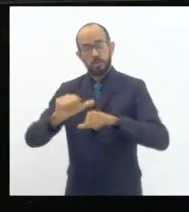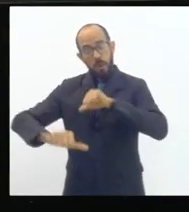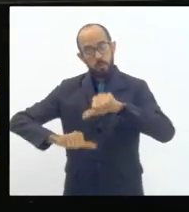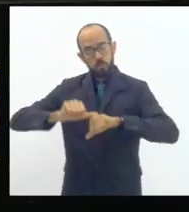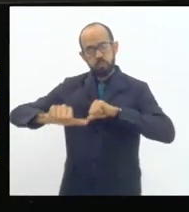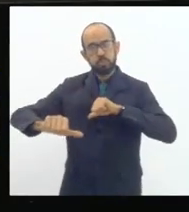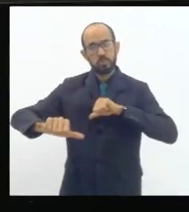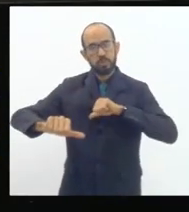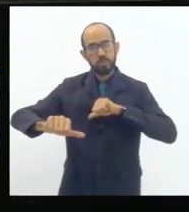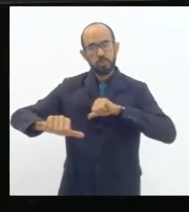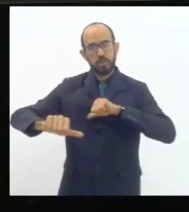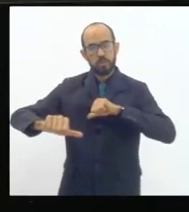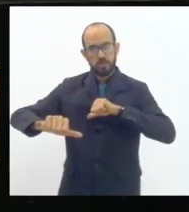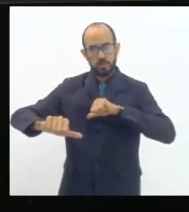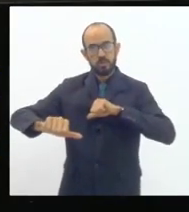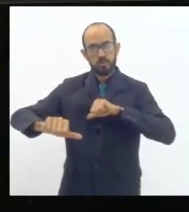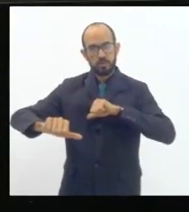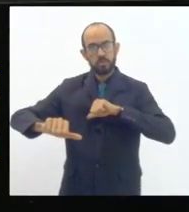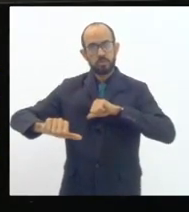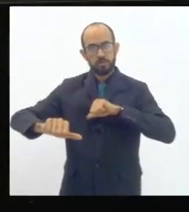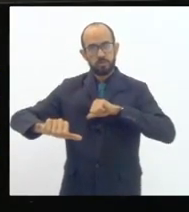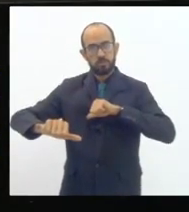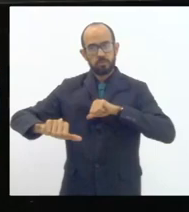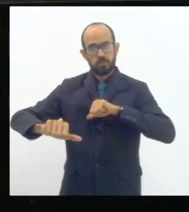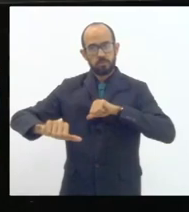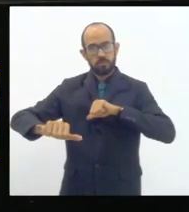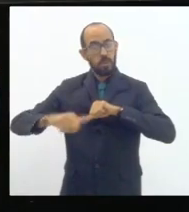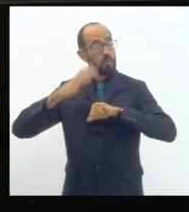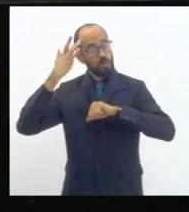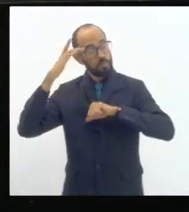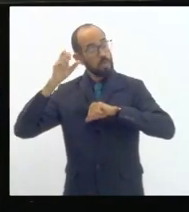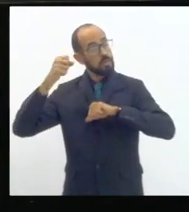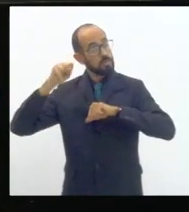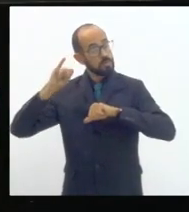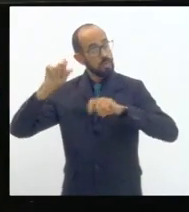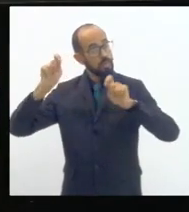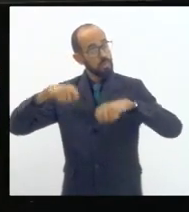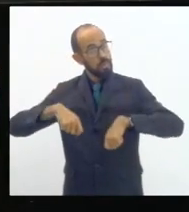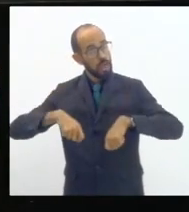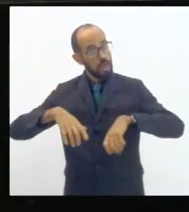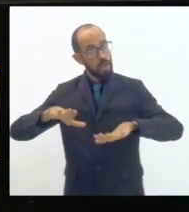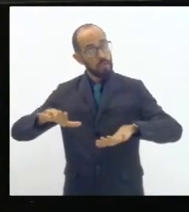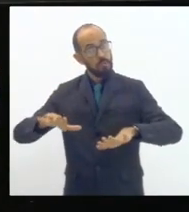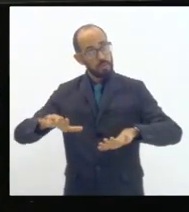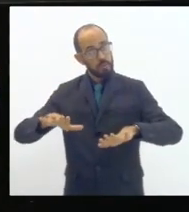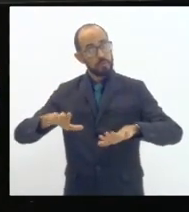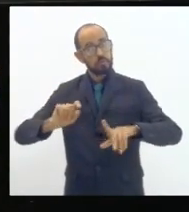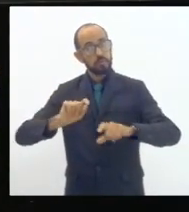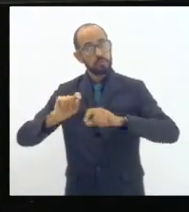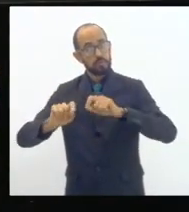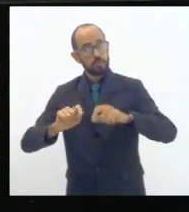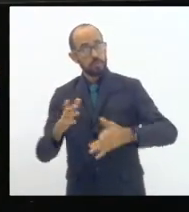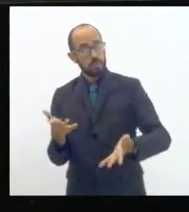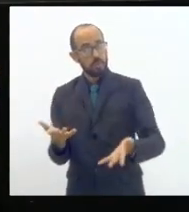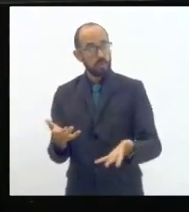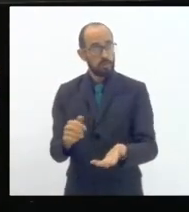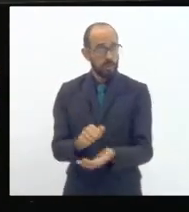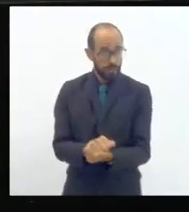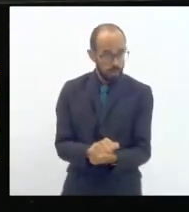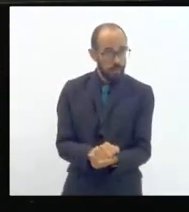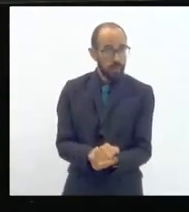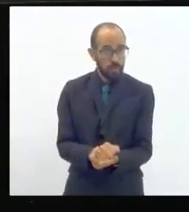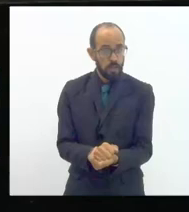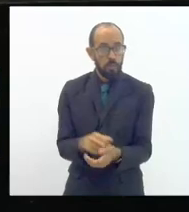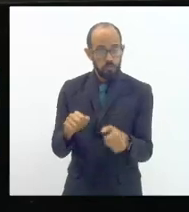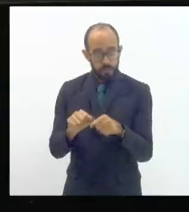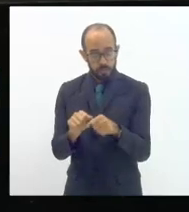no transatlântico. Não sei se é possível. No caminhão, no automóvel, até o cavalo de